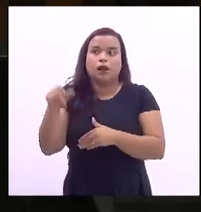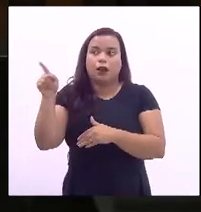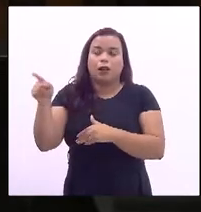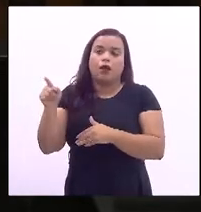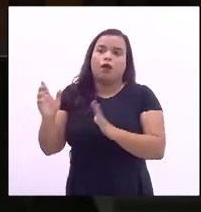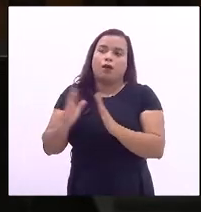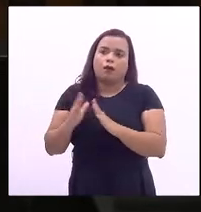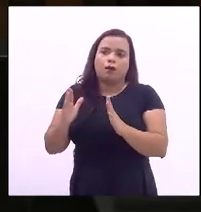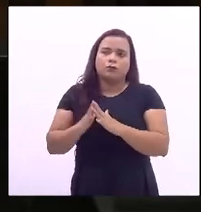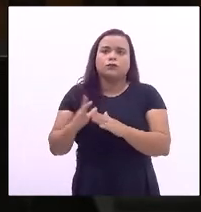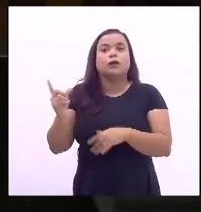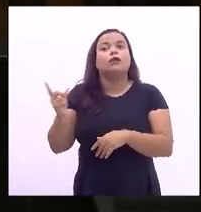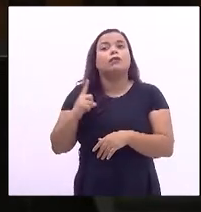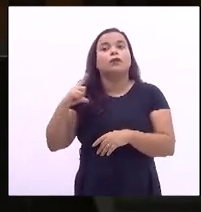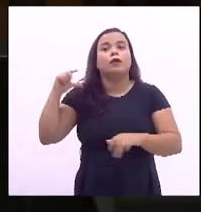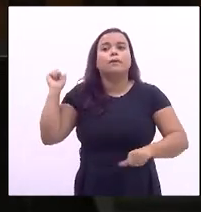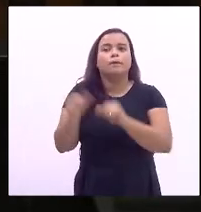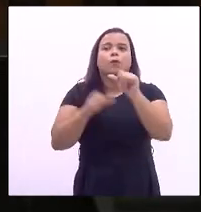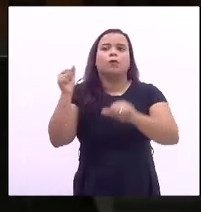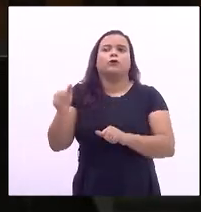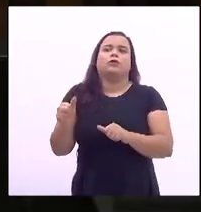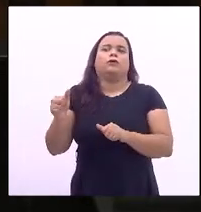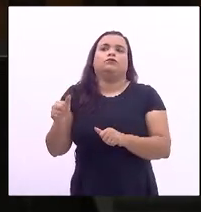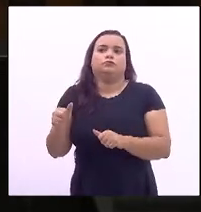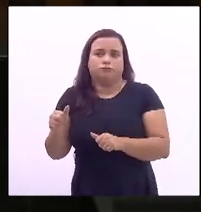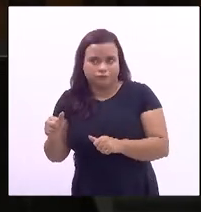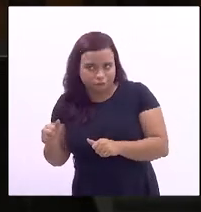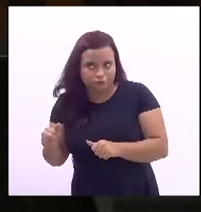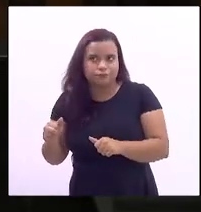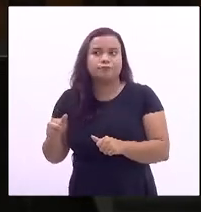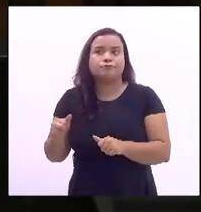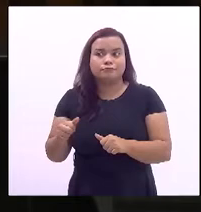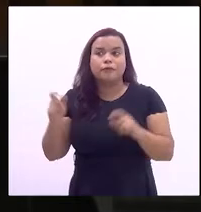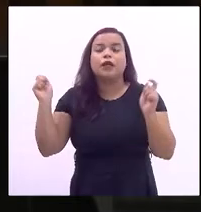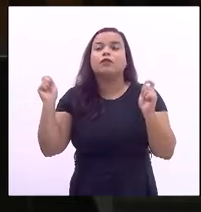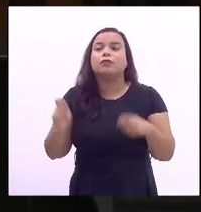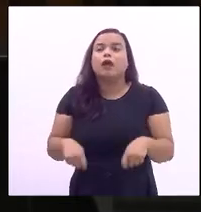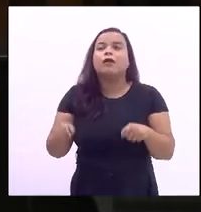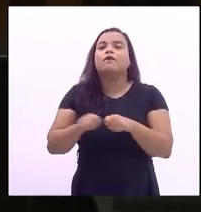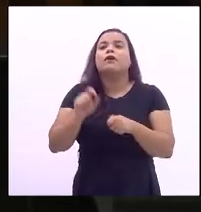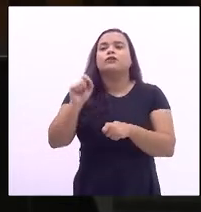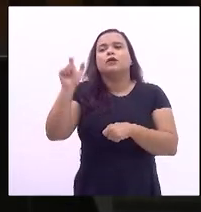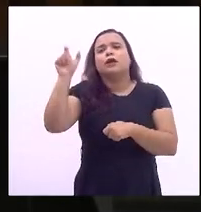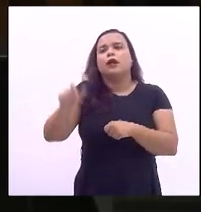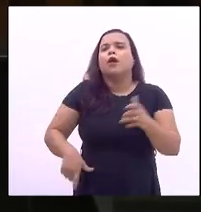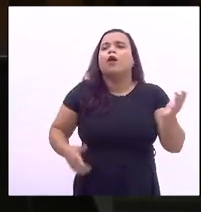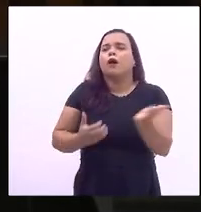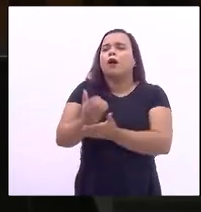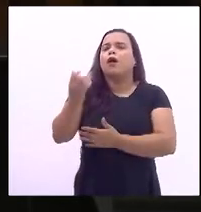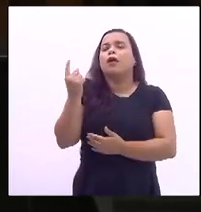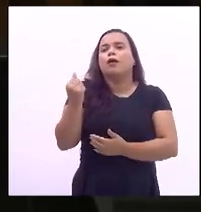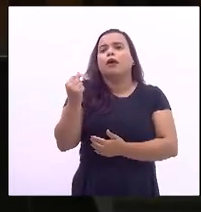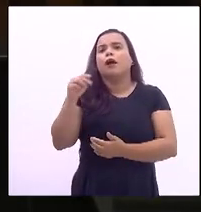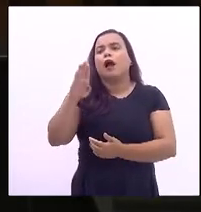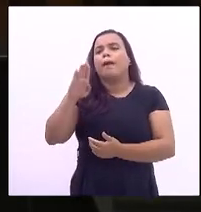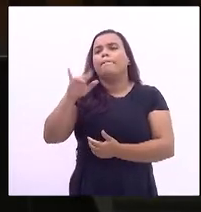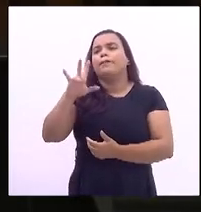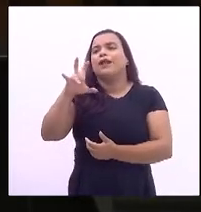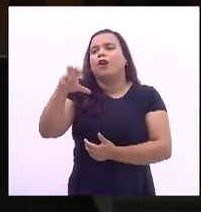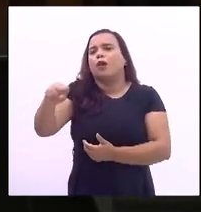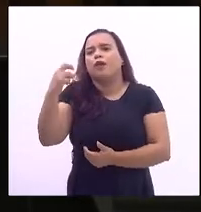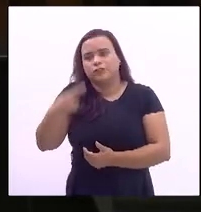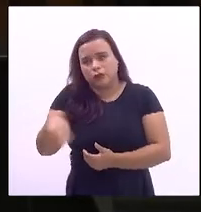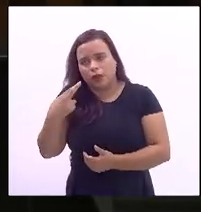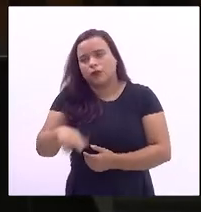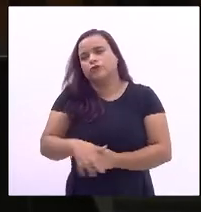móvel tenha uma mudança de gabarito que faça com que ele passe a valer bilhões de